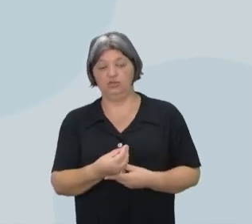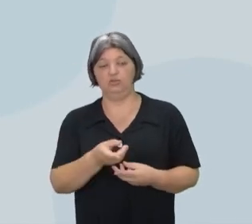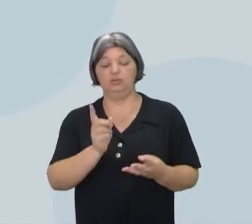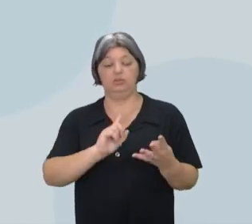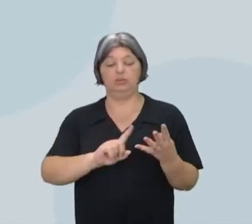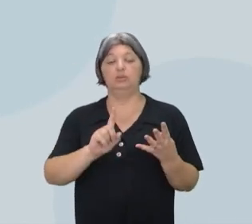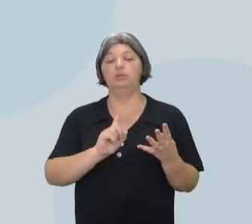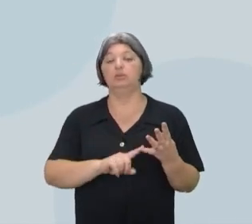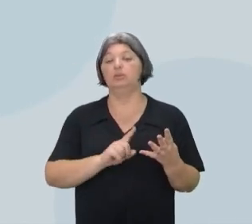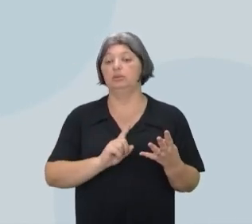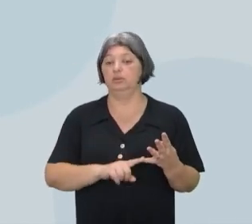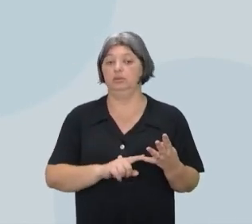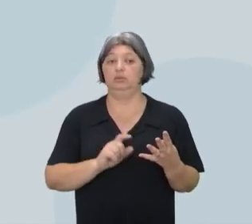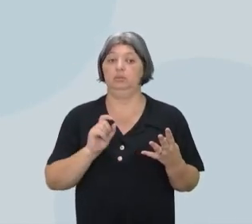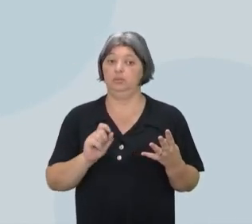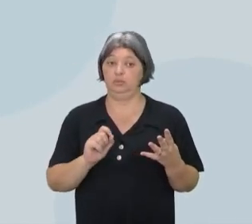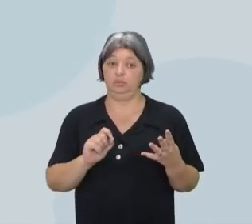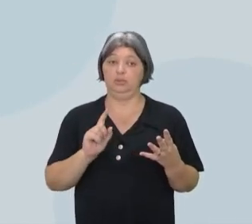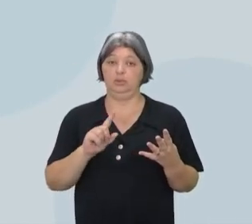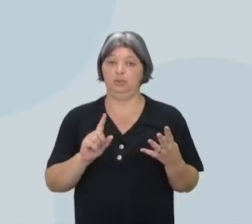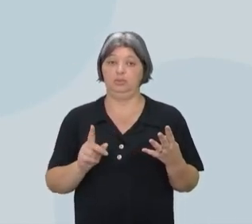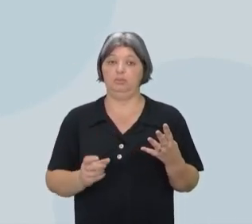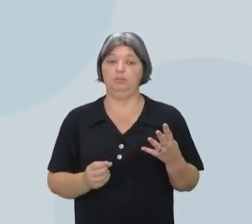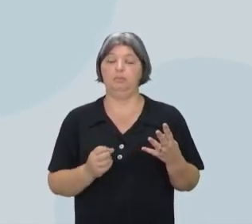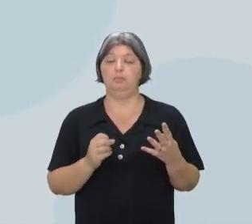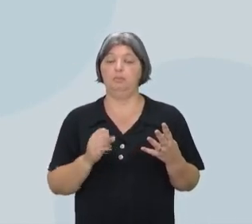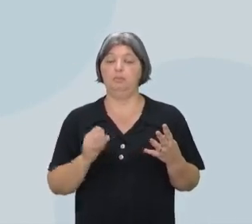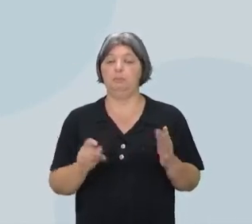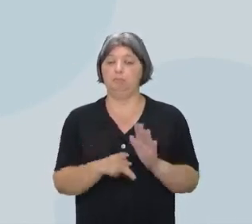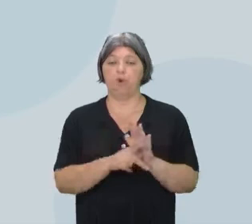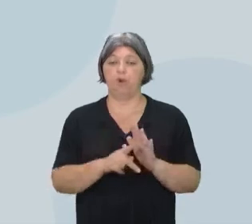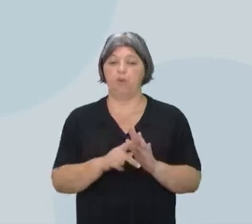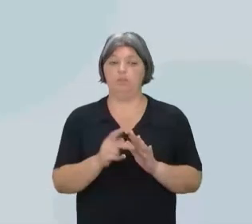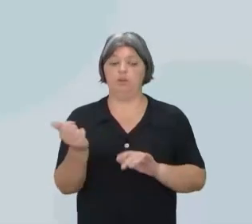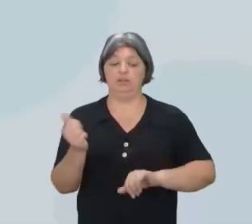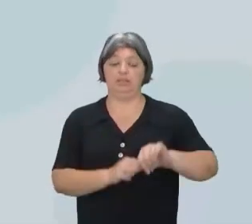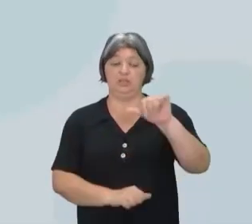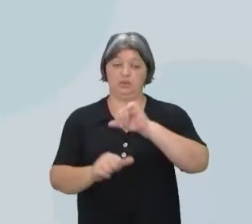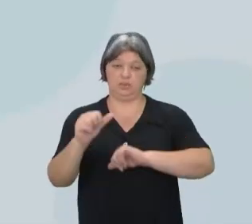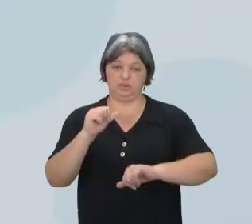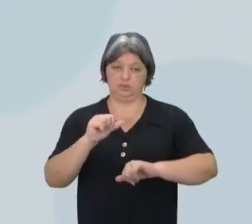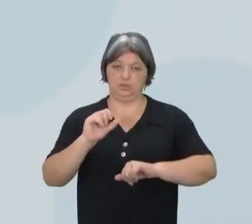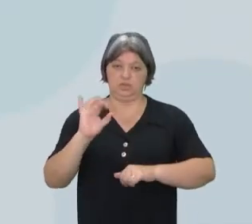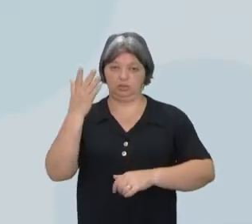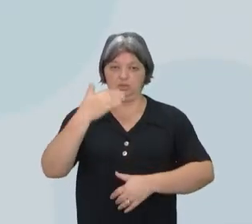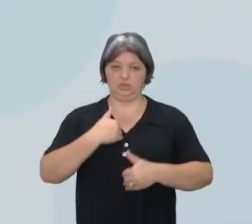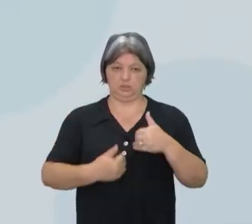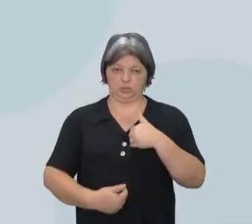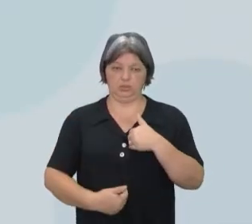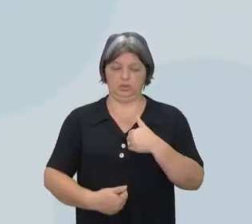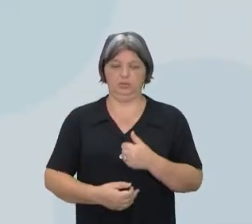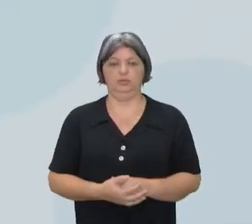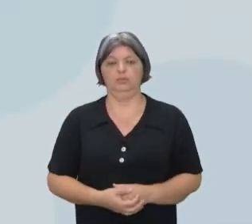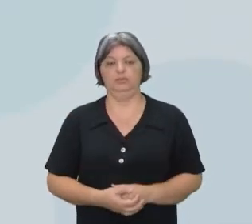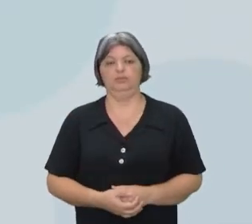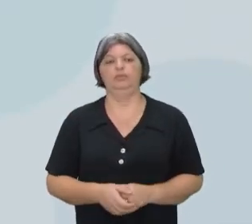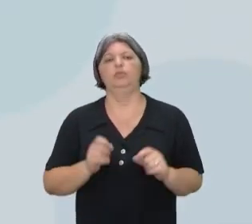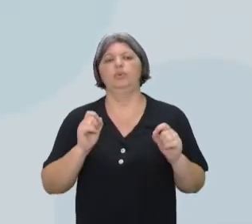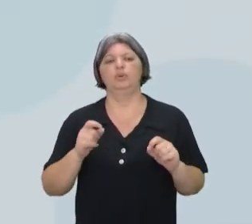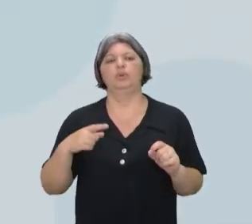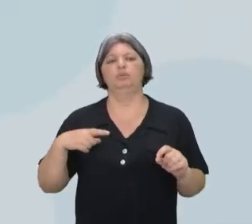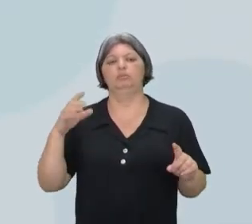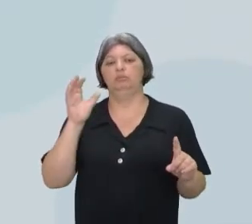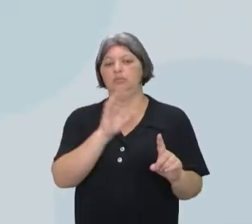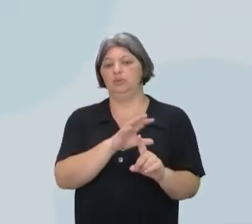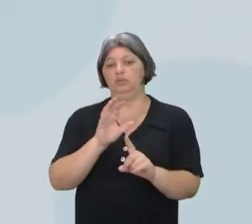traz essa pegada aí das reações que acontecem no nosso corpo. E a pergunta é a seguinte, o que mais